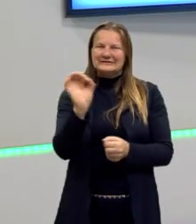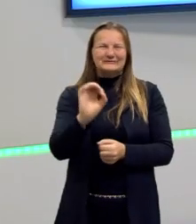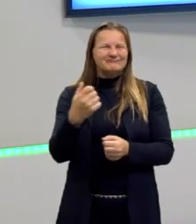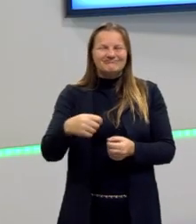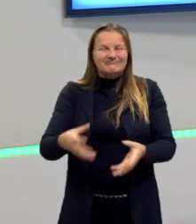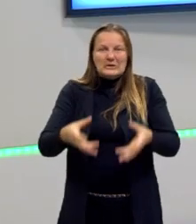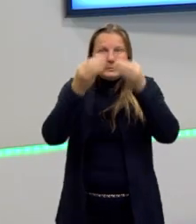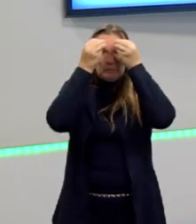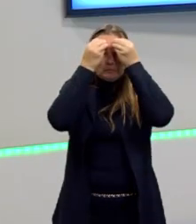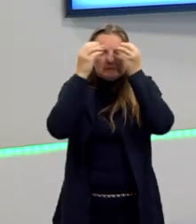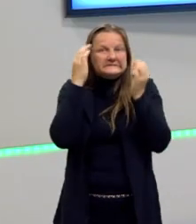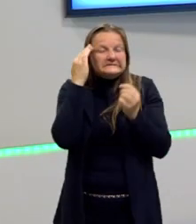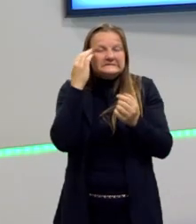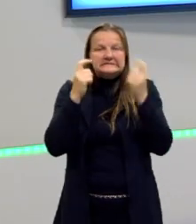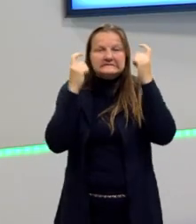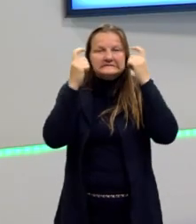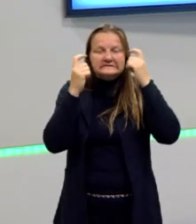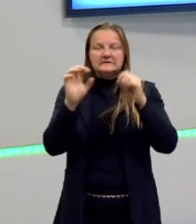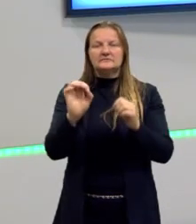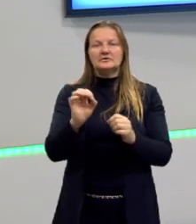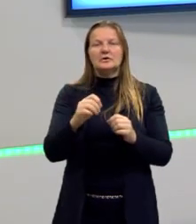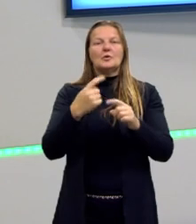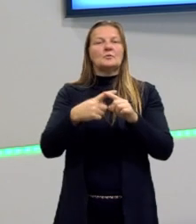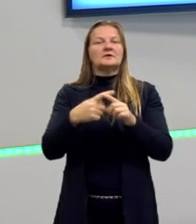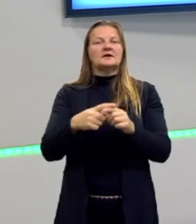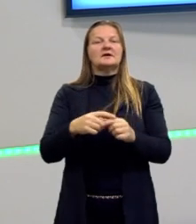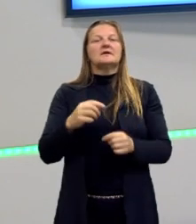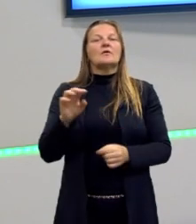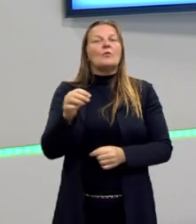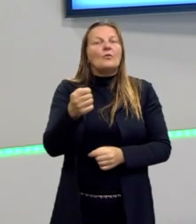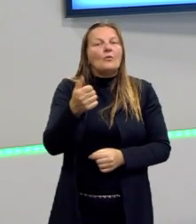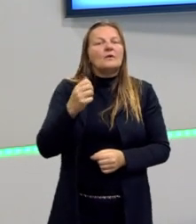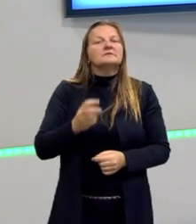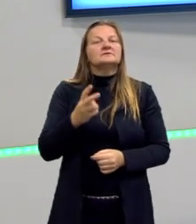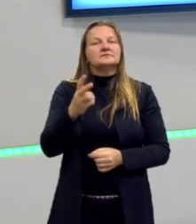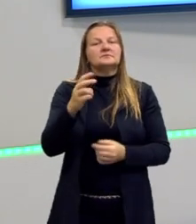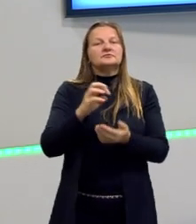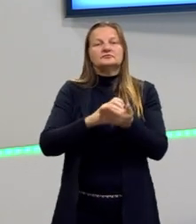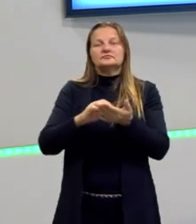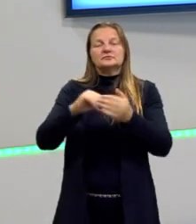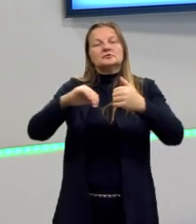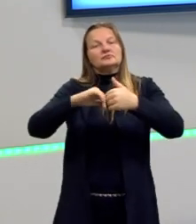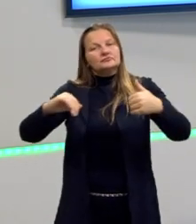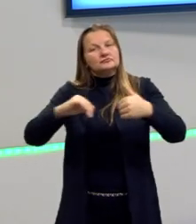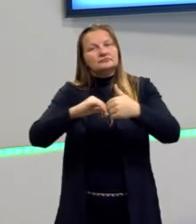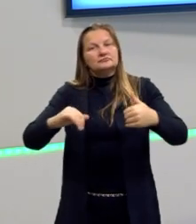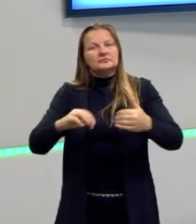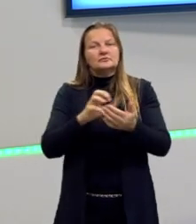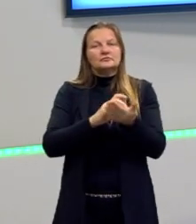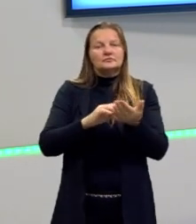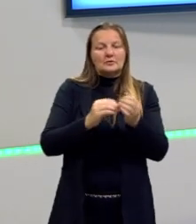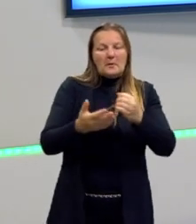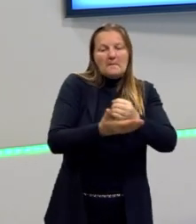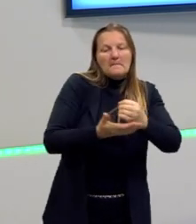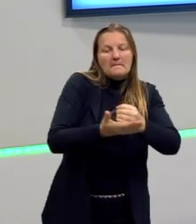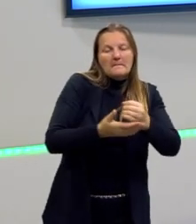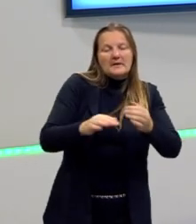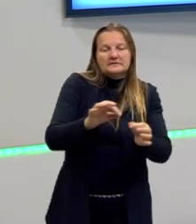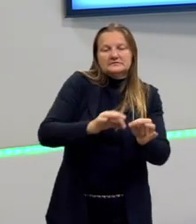fórmula para calcular a área total de um cone novamente a gente pode calcular separado calcule a área da base